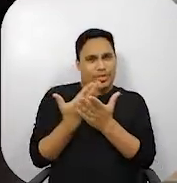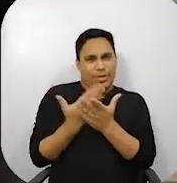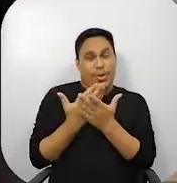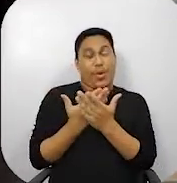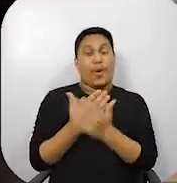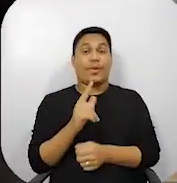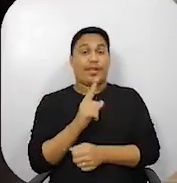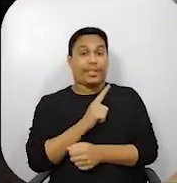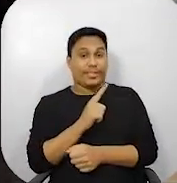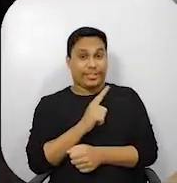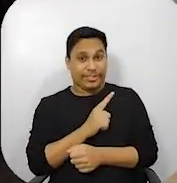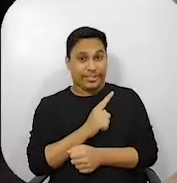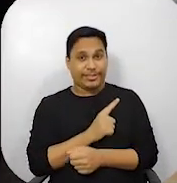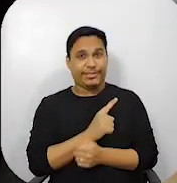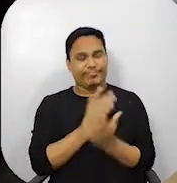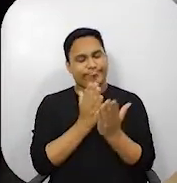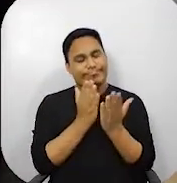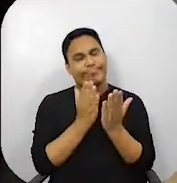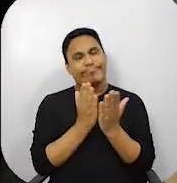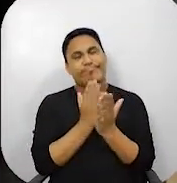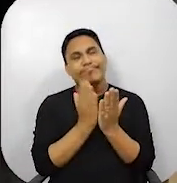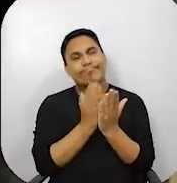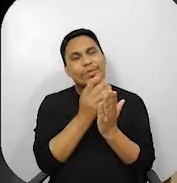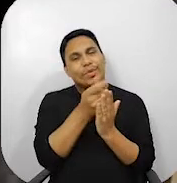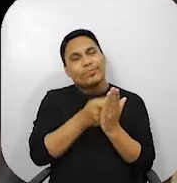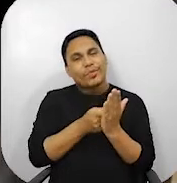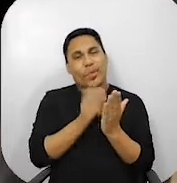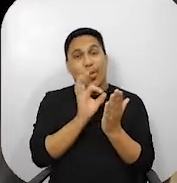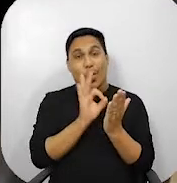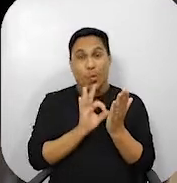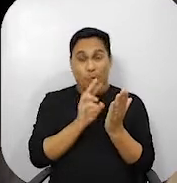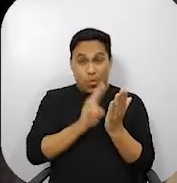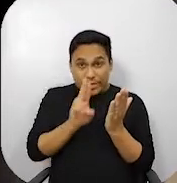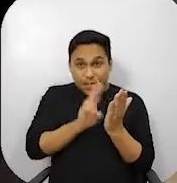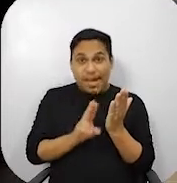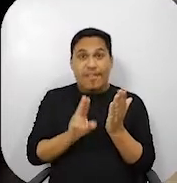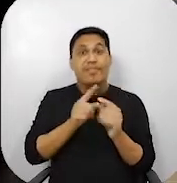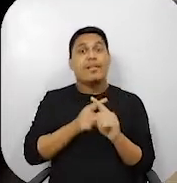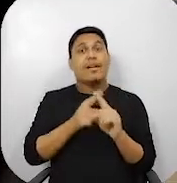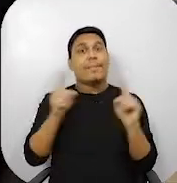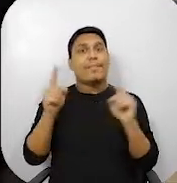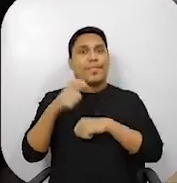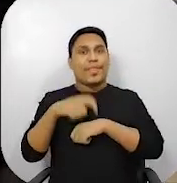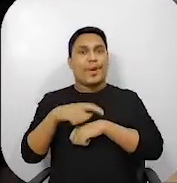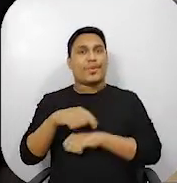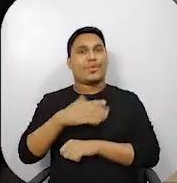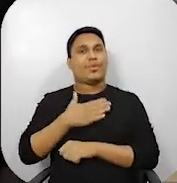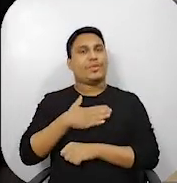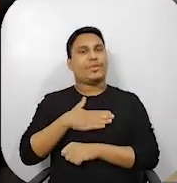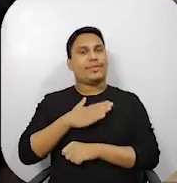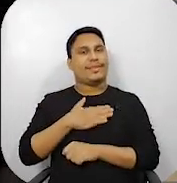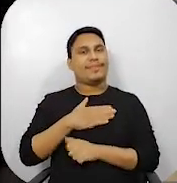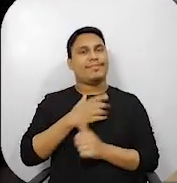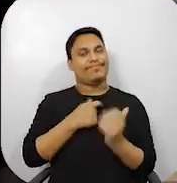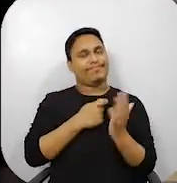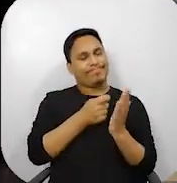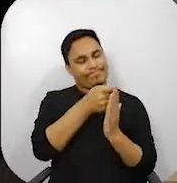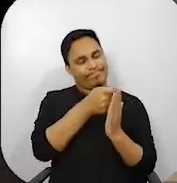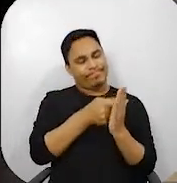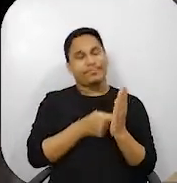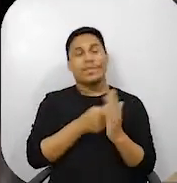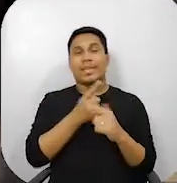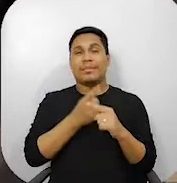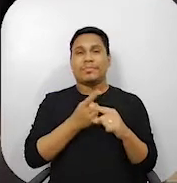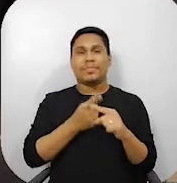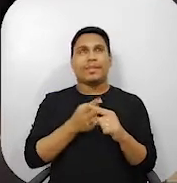tinha meus caderninhos que eu usava vamos fazer aqui mais eu sempre tinha um tempinho no Recreio às vezes dava assim aquele que a